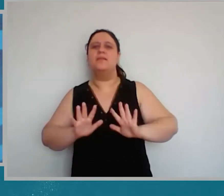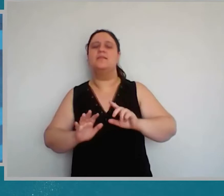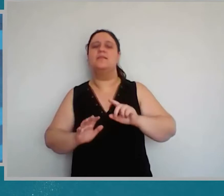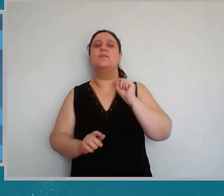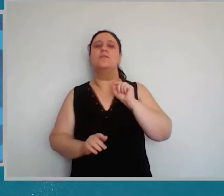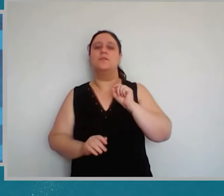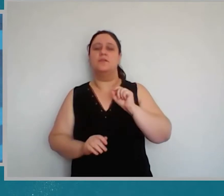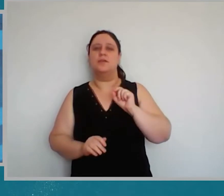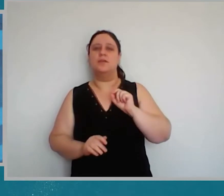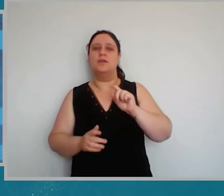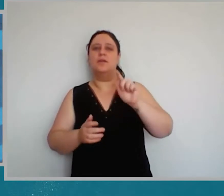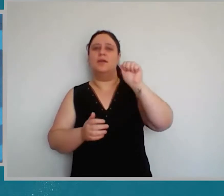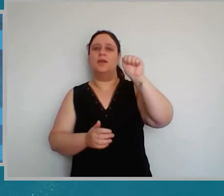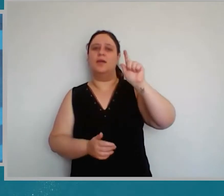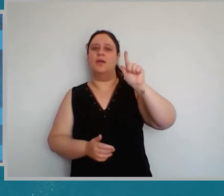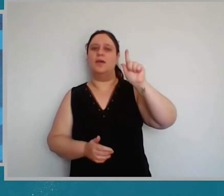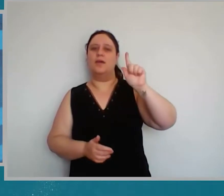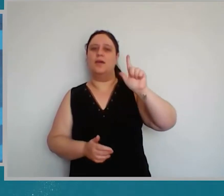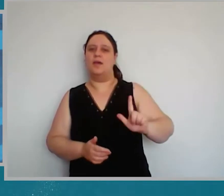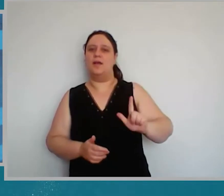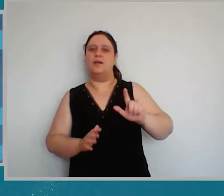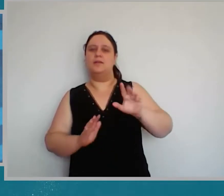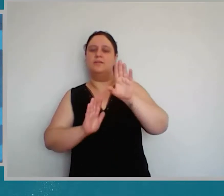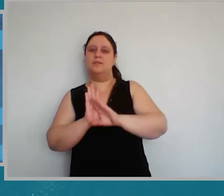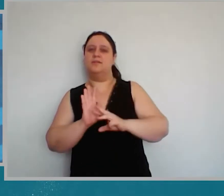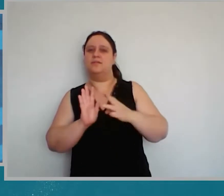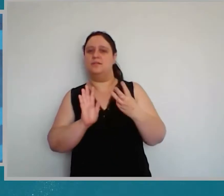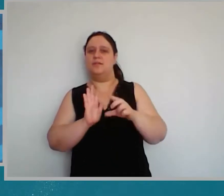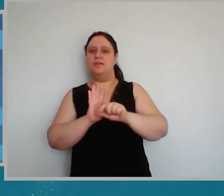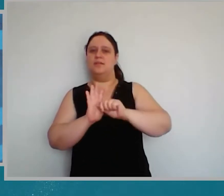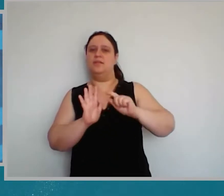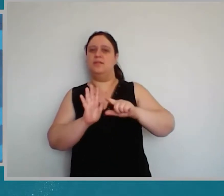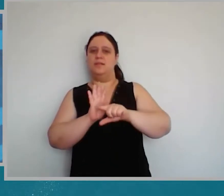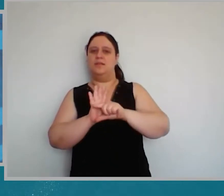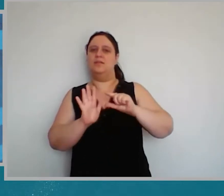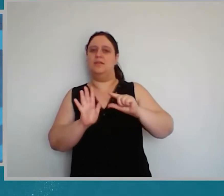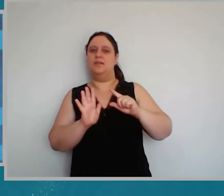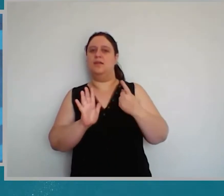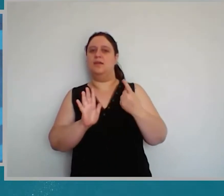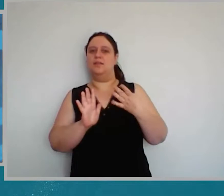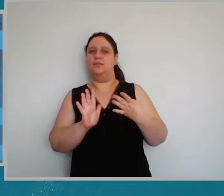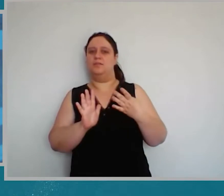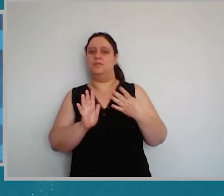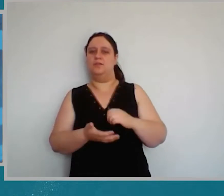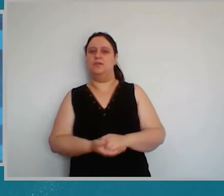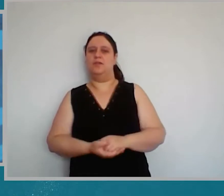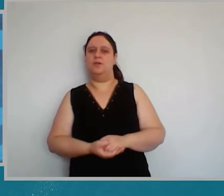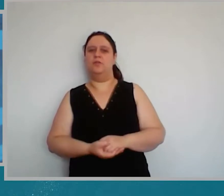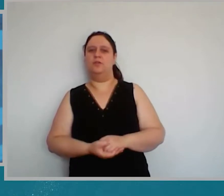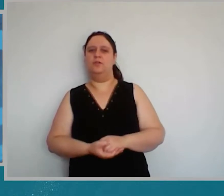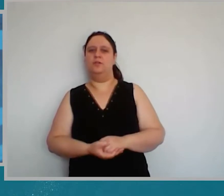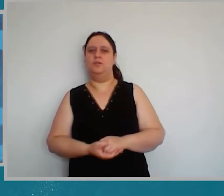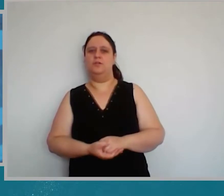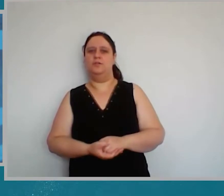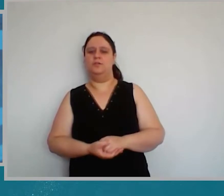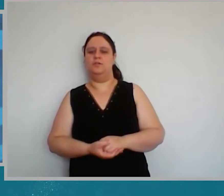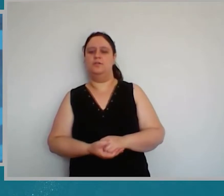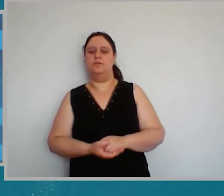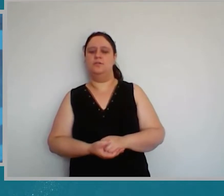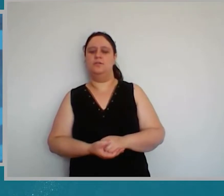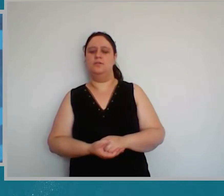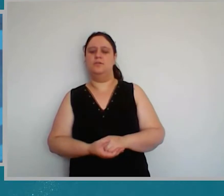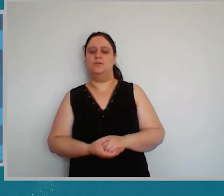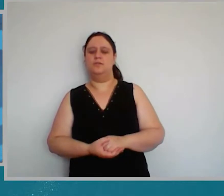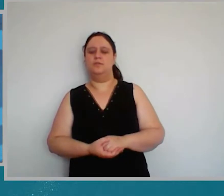E qual é essa bênção? Que Deus prometeu abençoar com essa bênção todas as famílias da